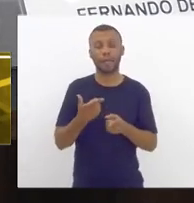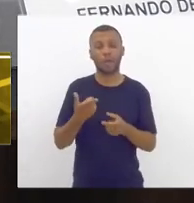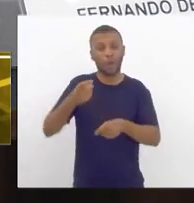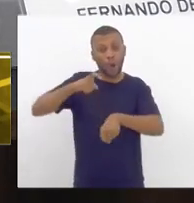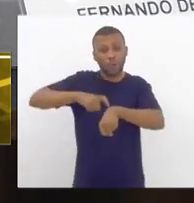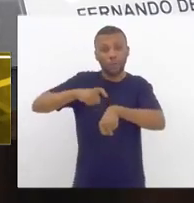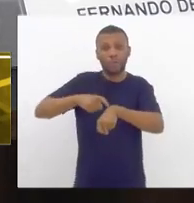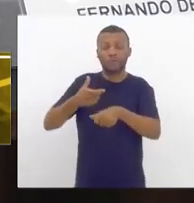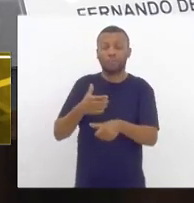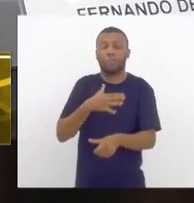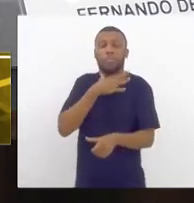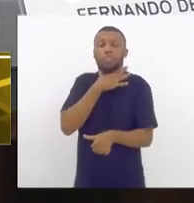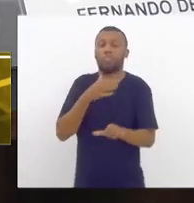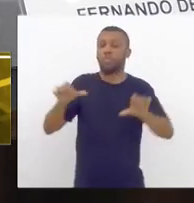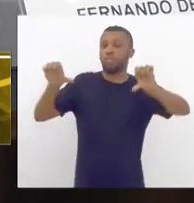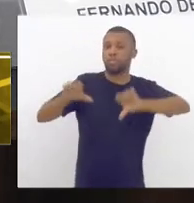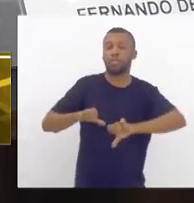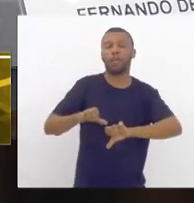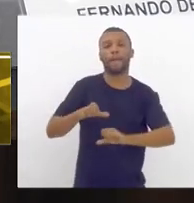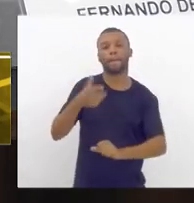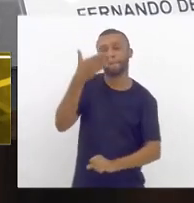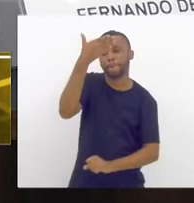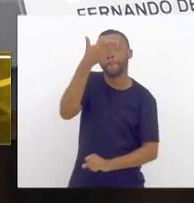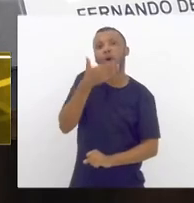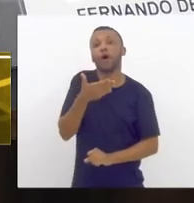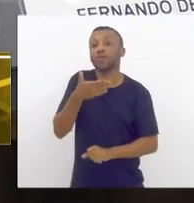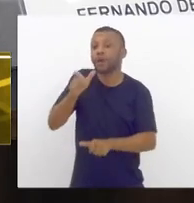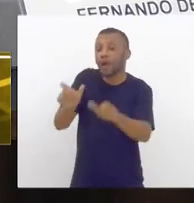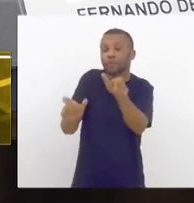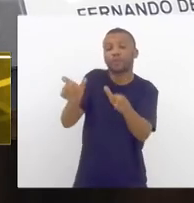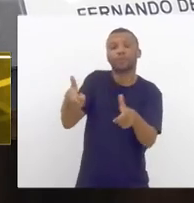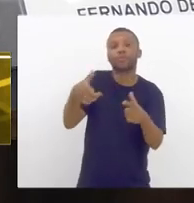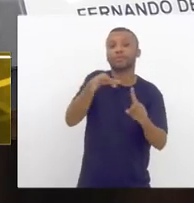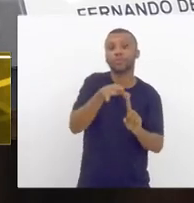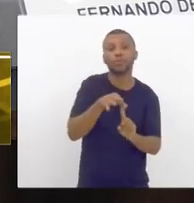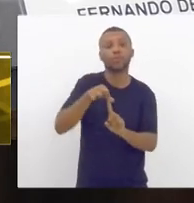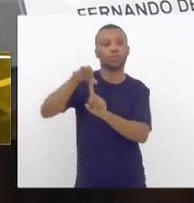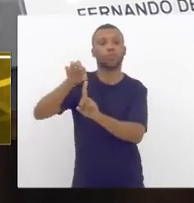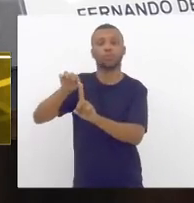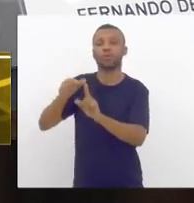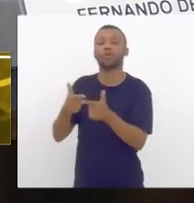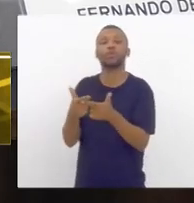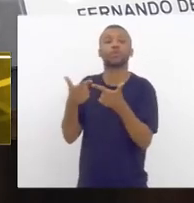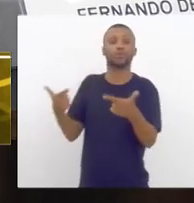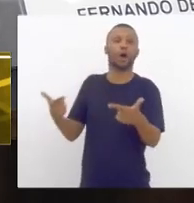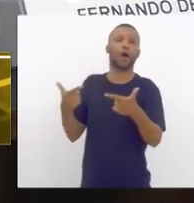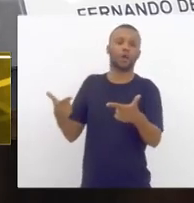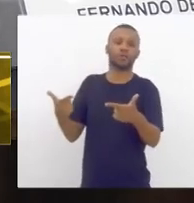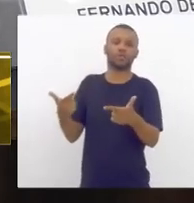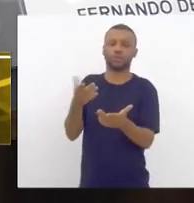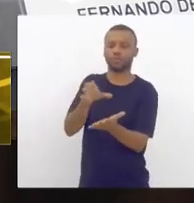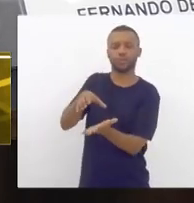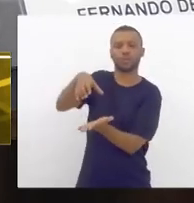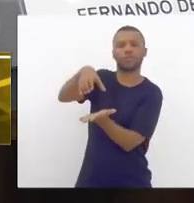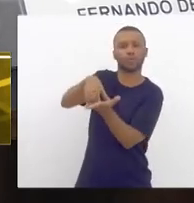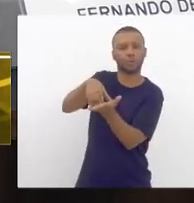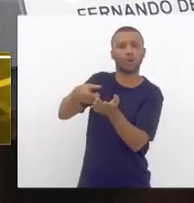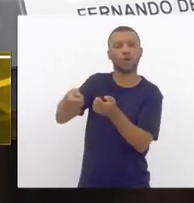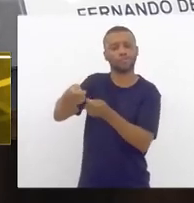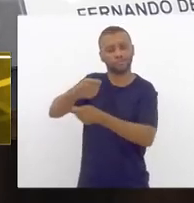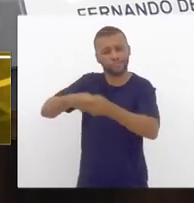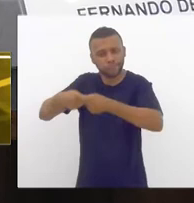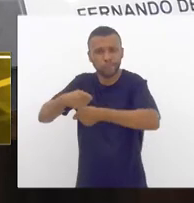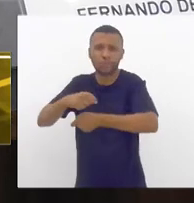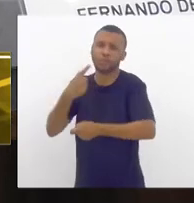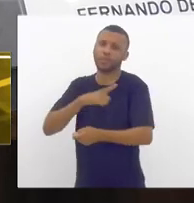quem são as pessoas que vão nos liderar e sorte do setor que temos um líder